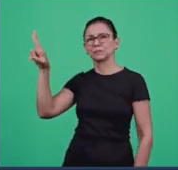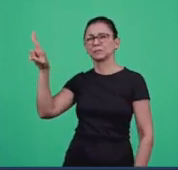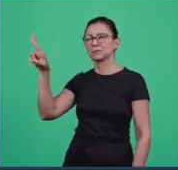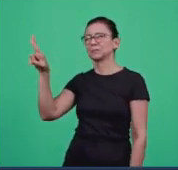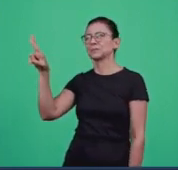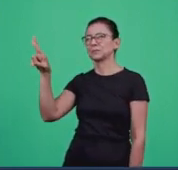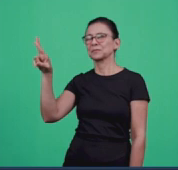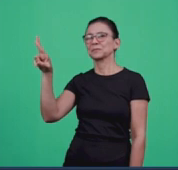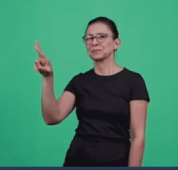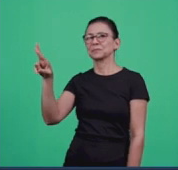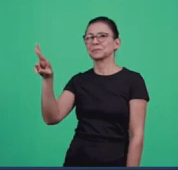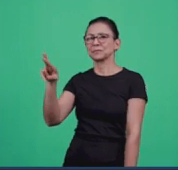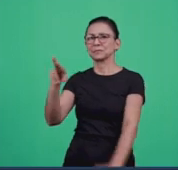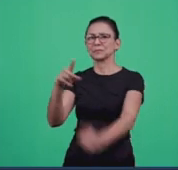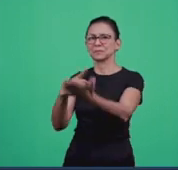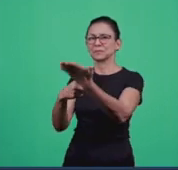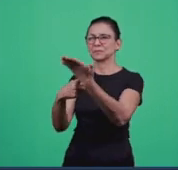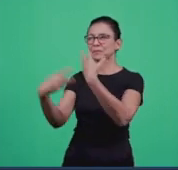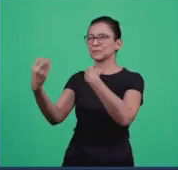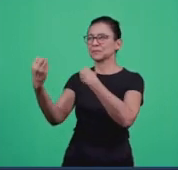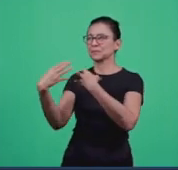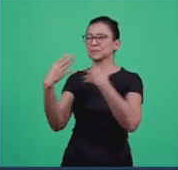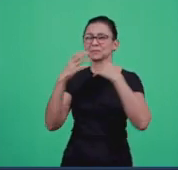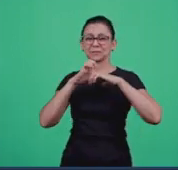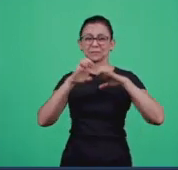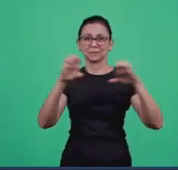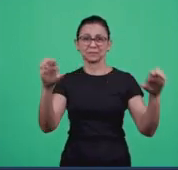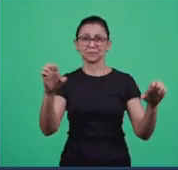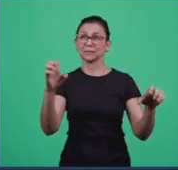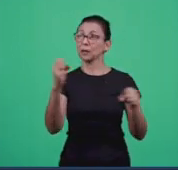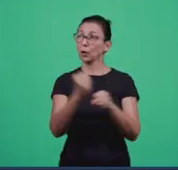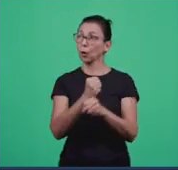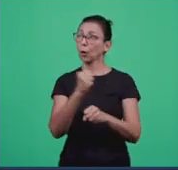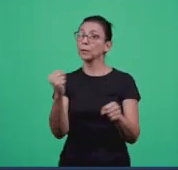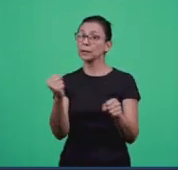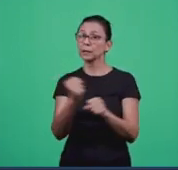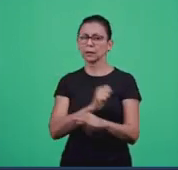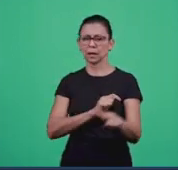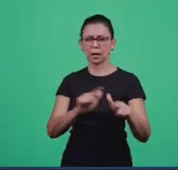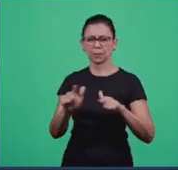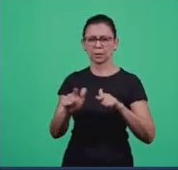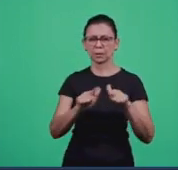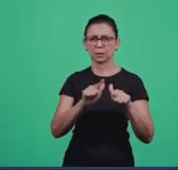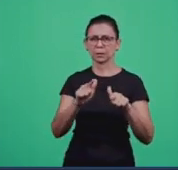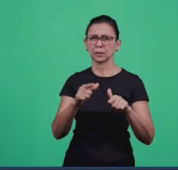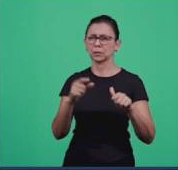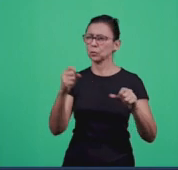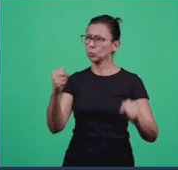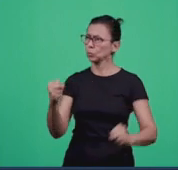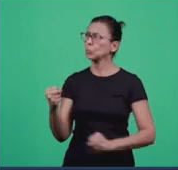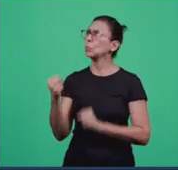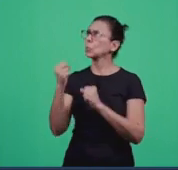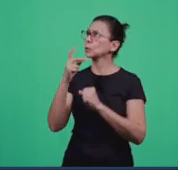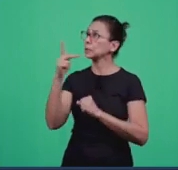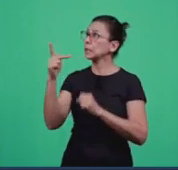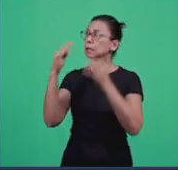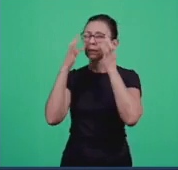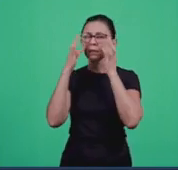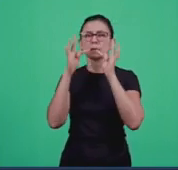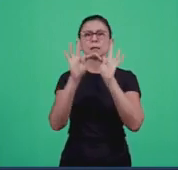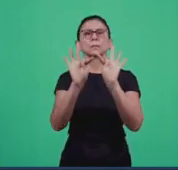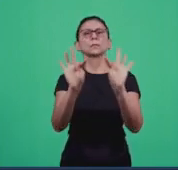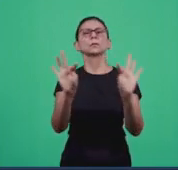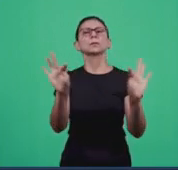enviado teu, para a tua obra realizar e no teu poder testemunhar,